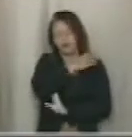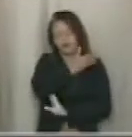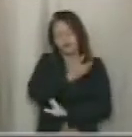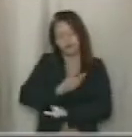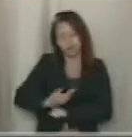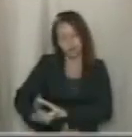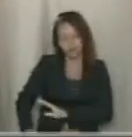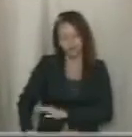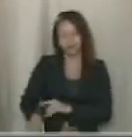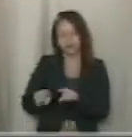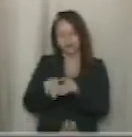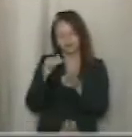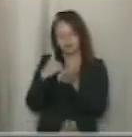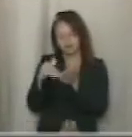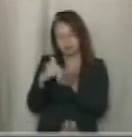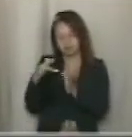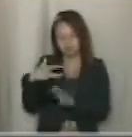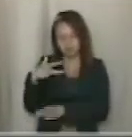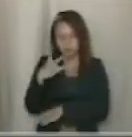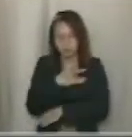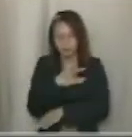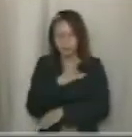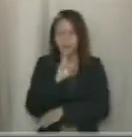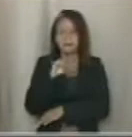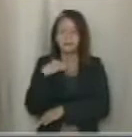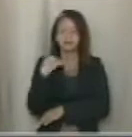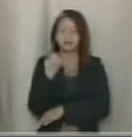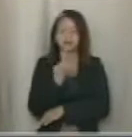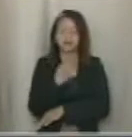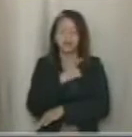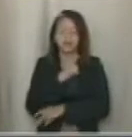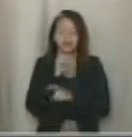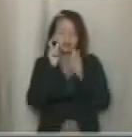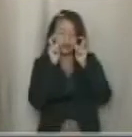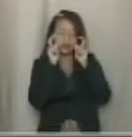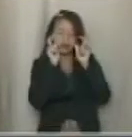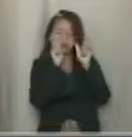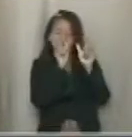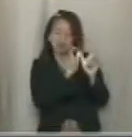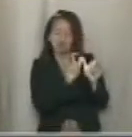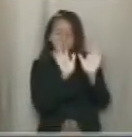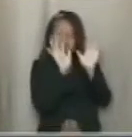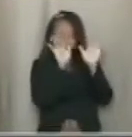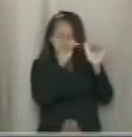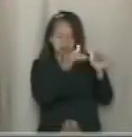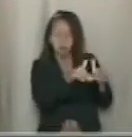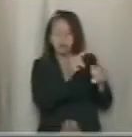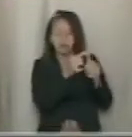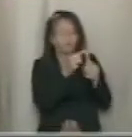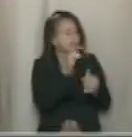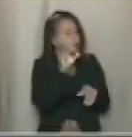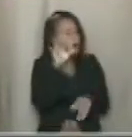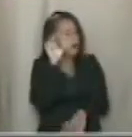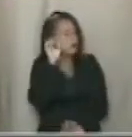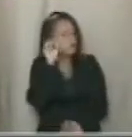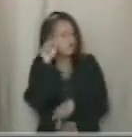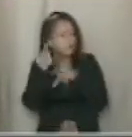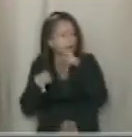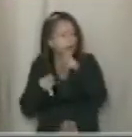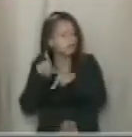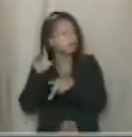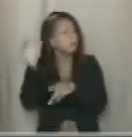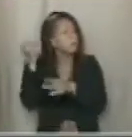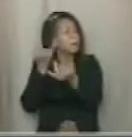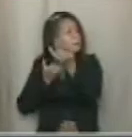Saúde, para que tenham atenção, porque quando nós vamos escutar a população,